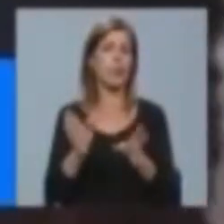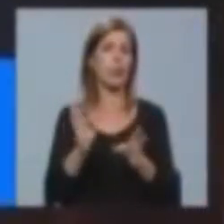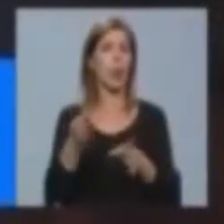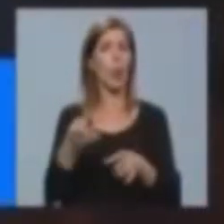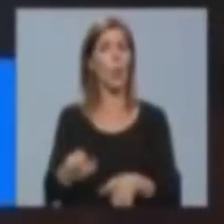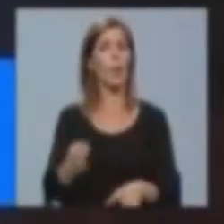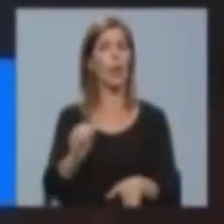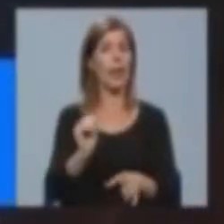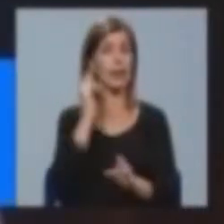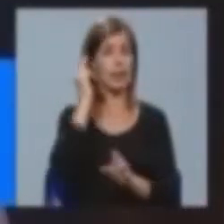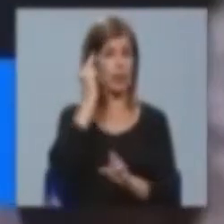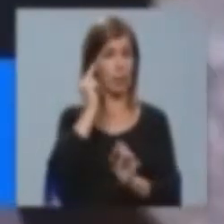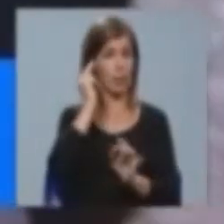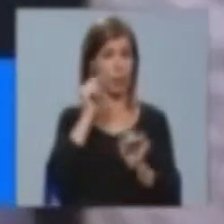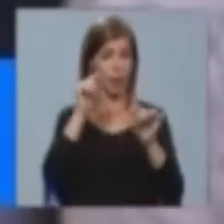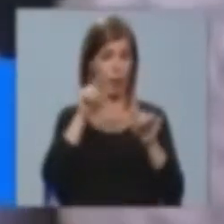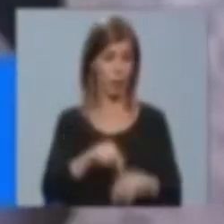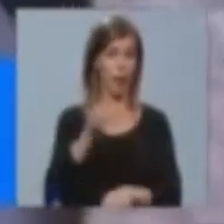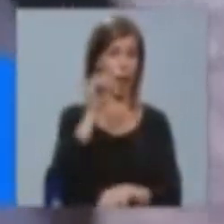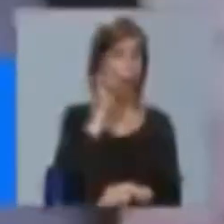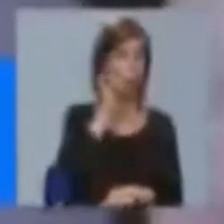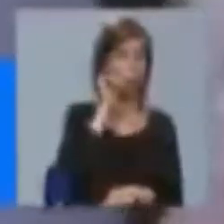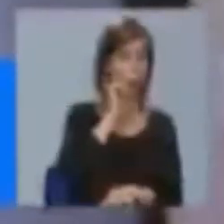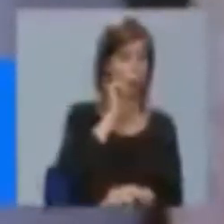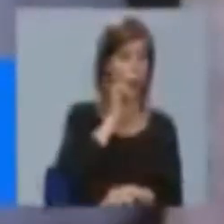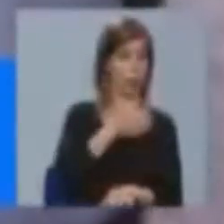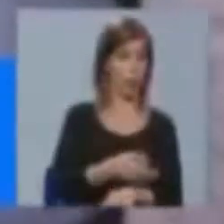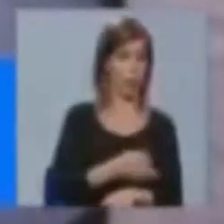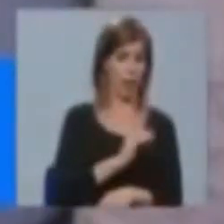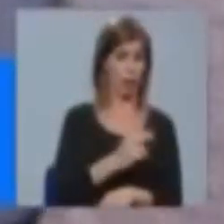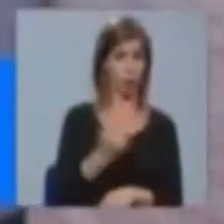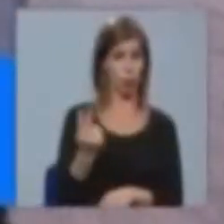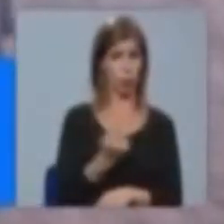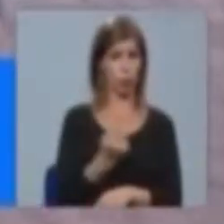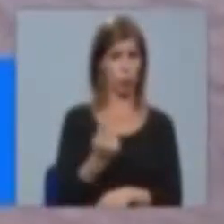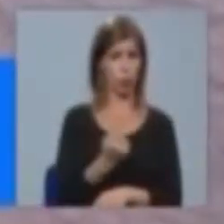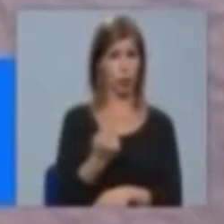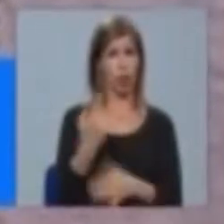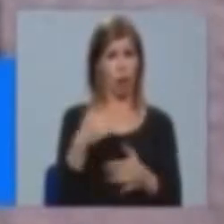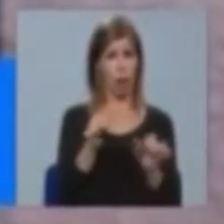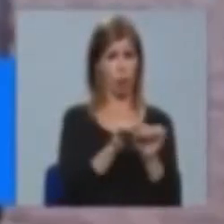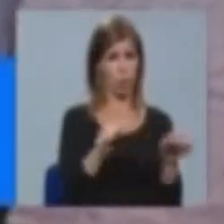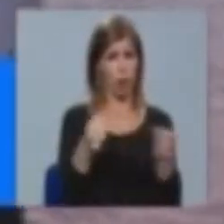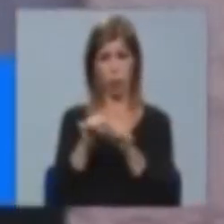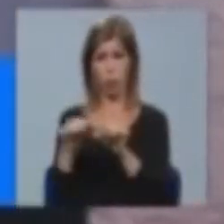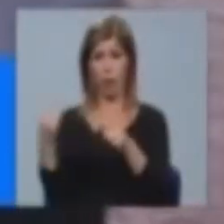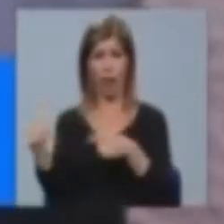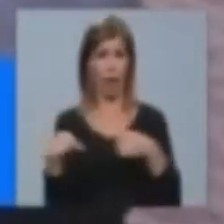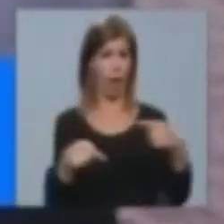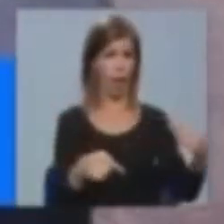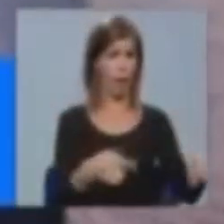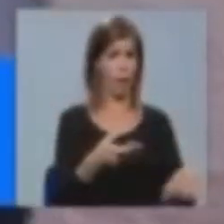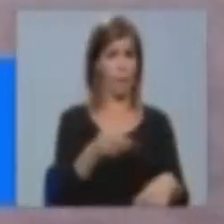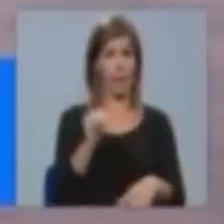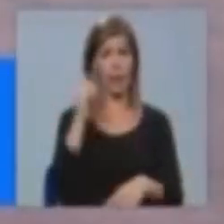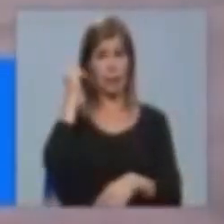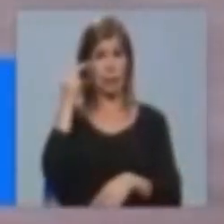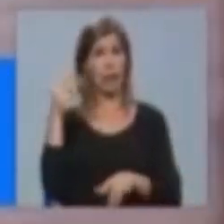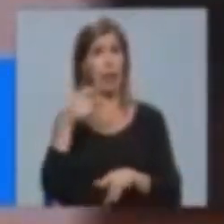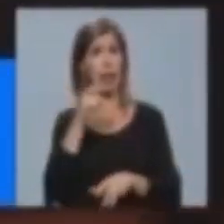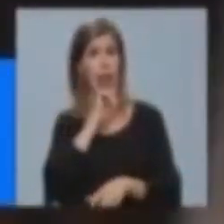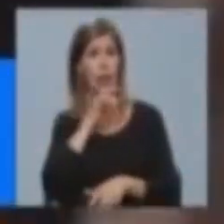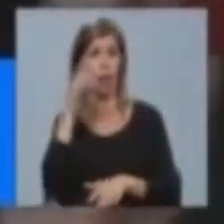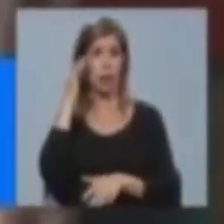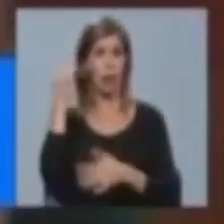Socialista na Madeira, como aliás nos Açores, tem autonomia própria. O Partido Socialista é a OPS Madeira que compete aprovar